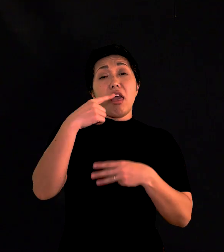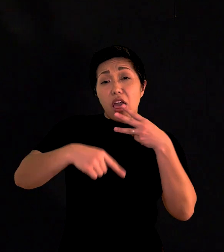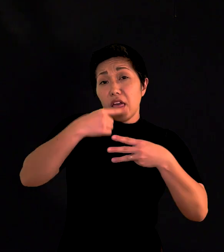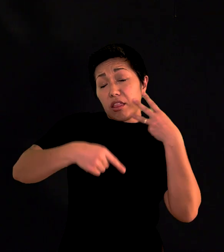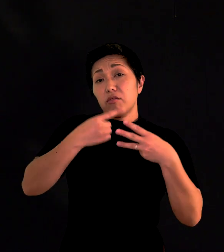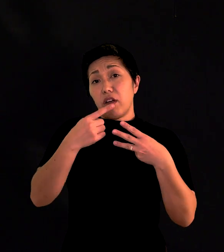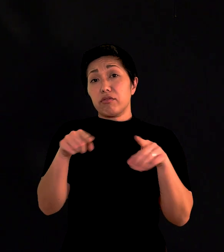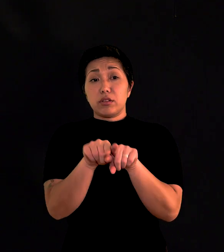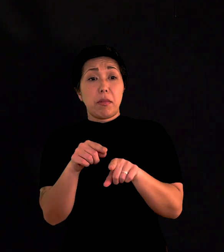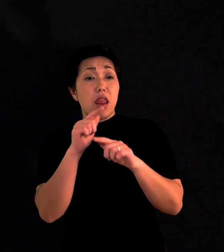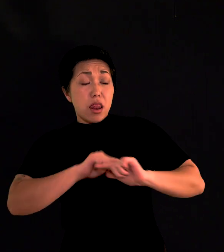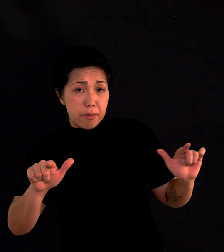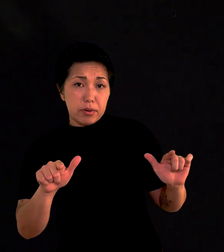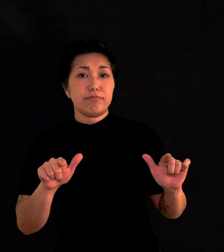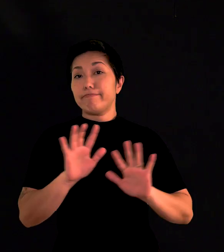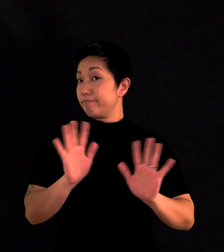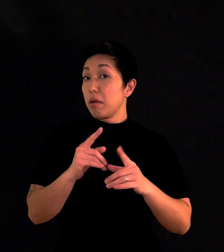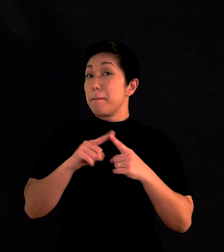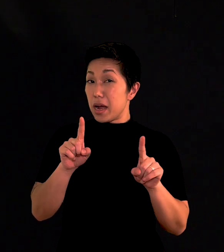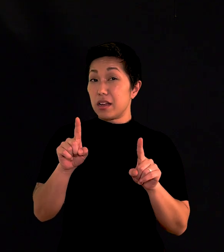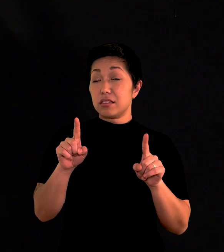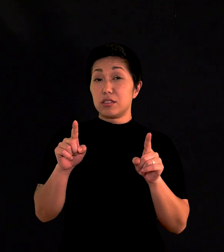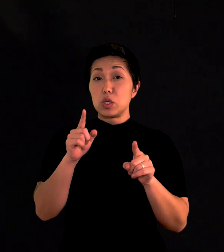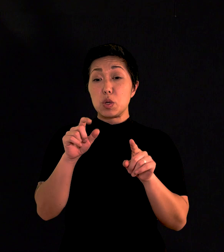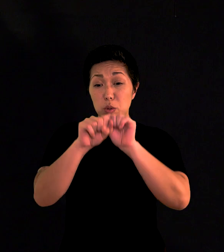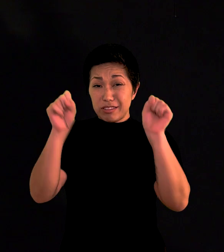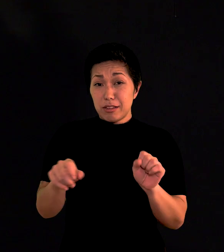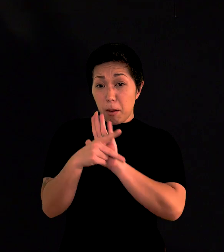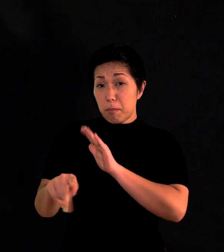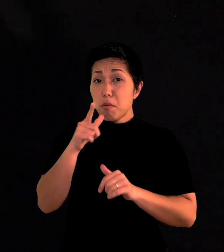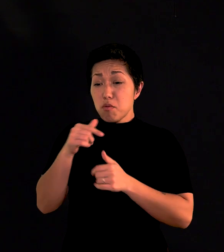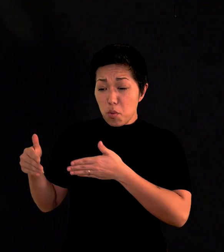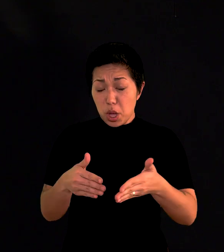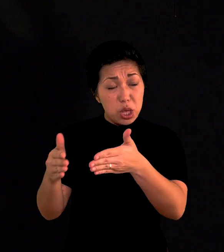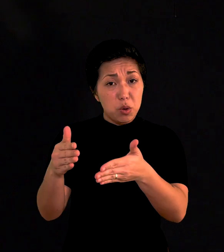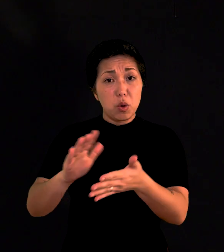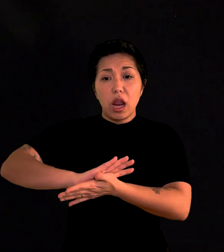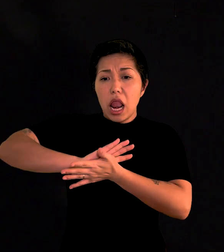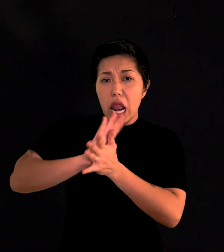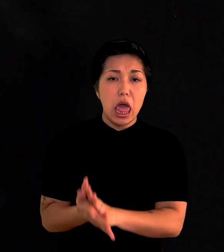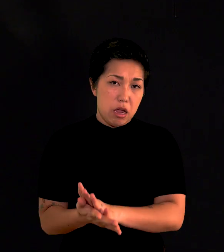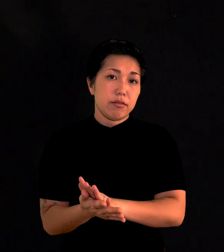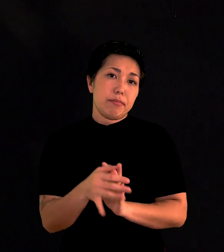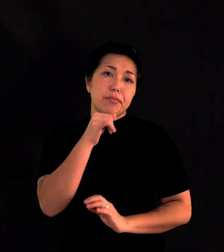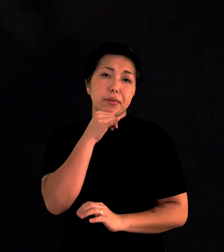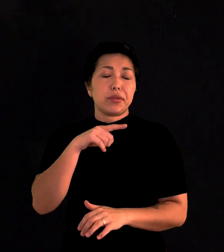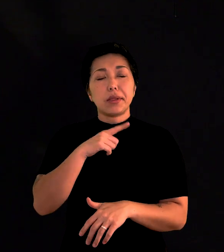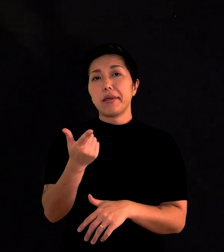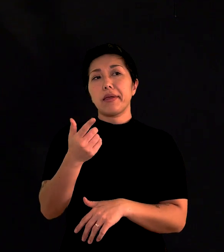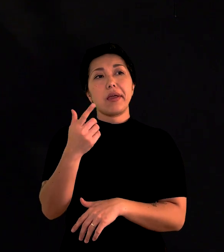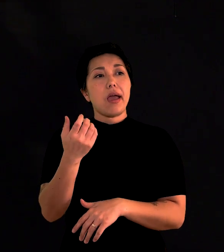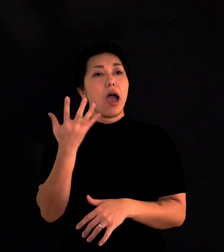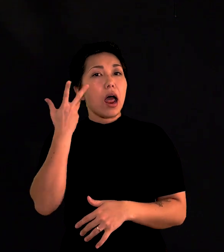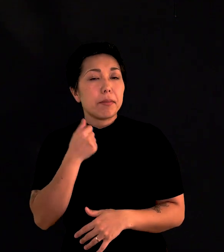é renovável e é limpa. Sim, mas acontece que destrói, entende? Um sistema de um rio, né, onde tem animais